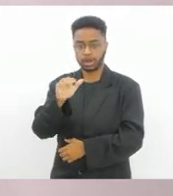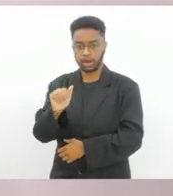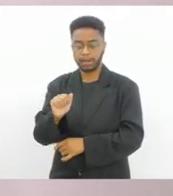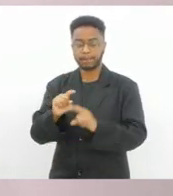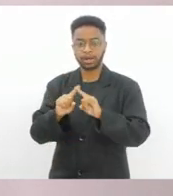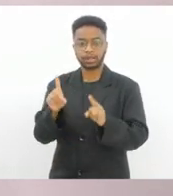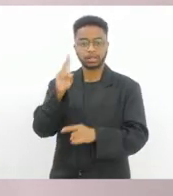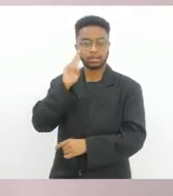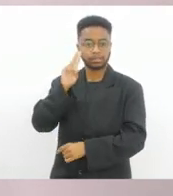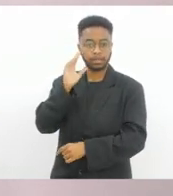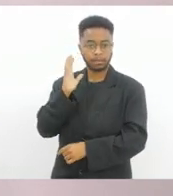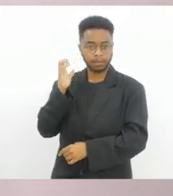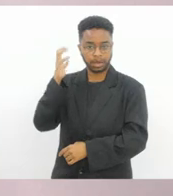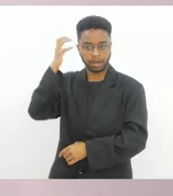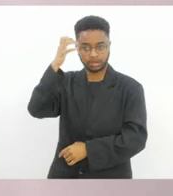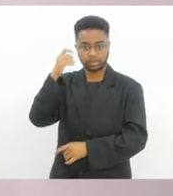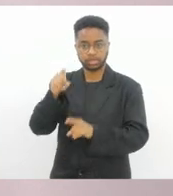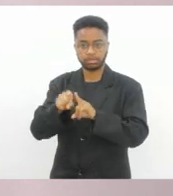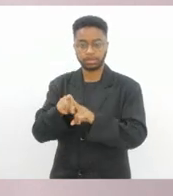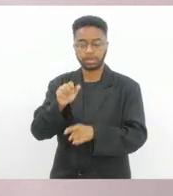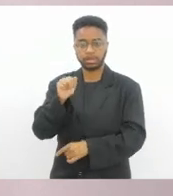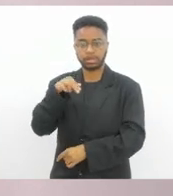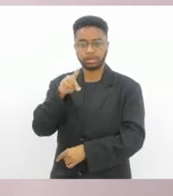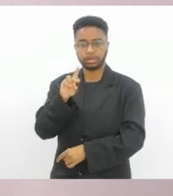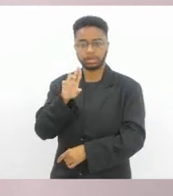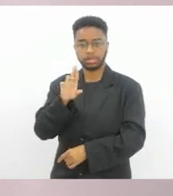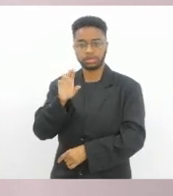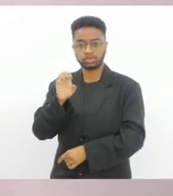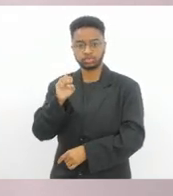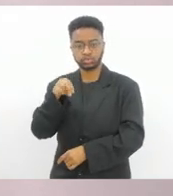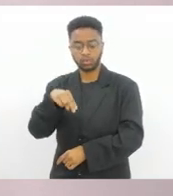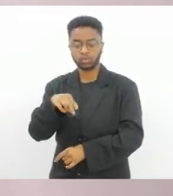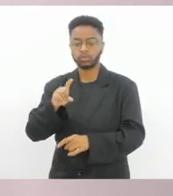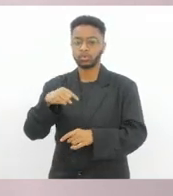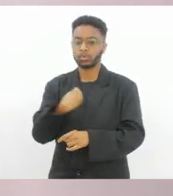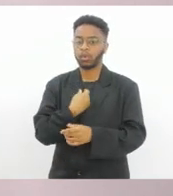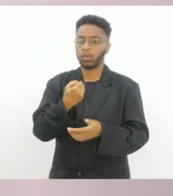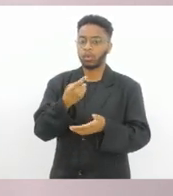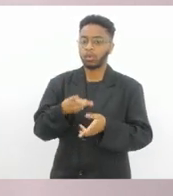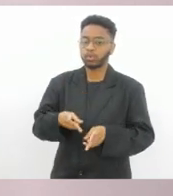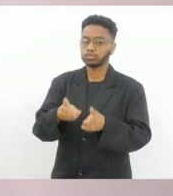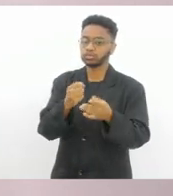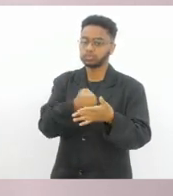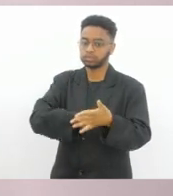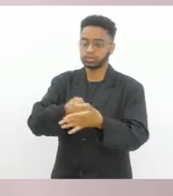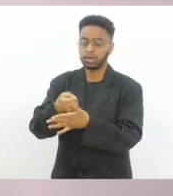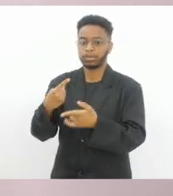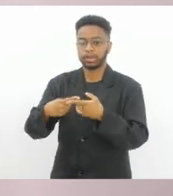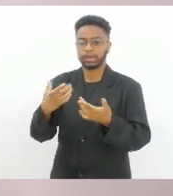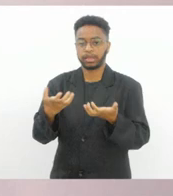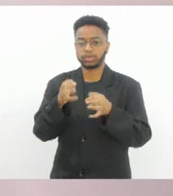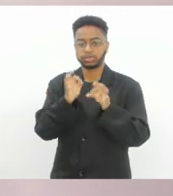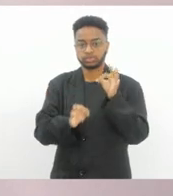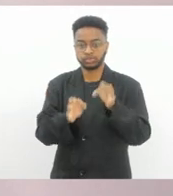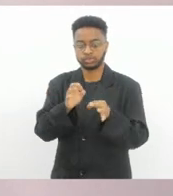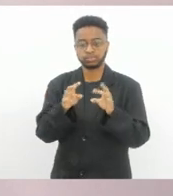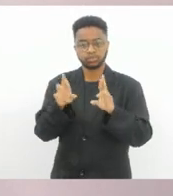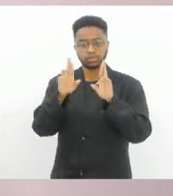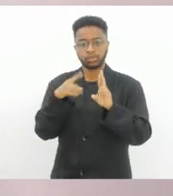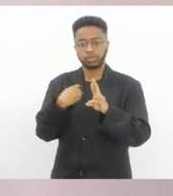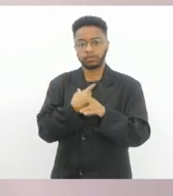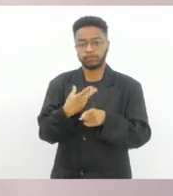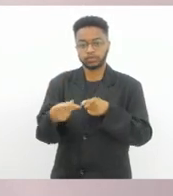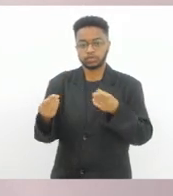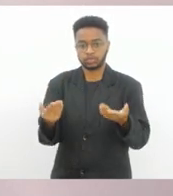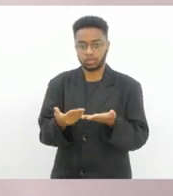memória de Marielle Franco e Anderson, sigamos na luta por justiça. Então, que sejam vitoriosas no dia de hoje. E